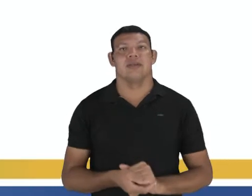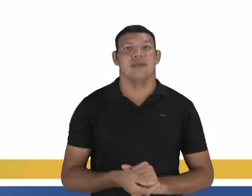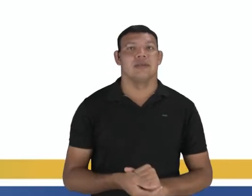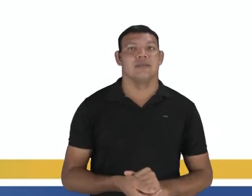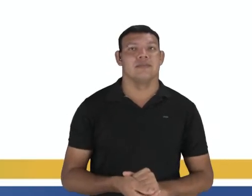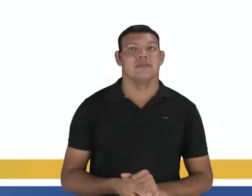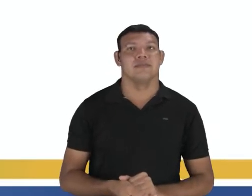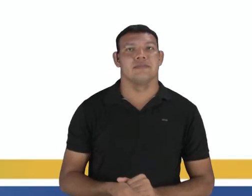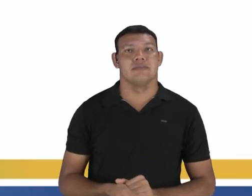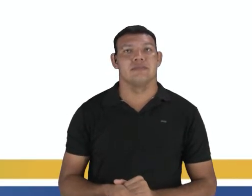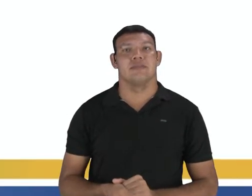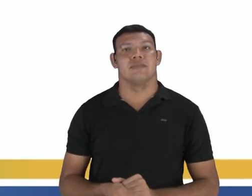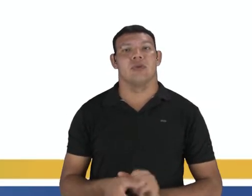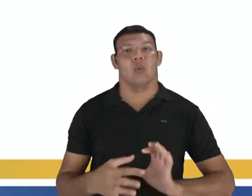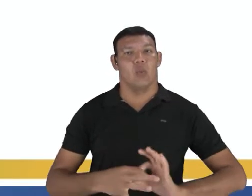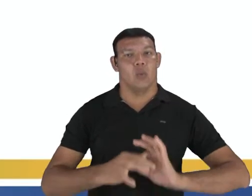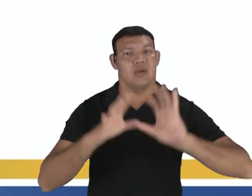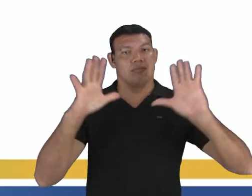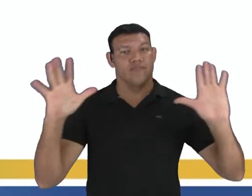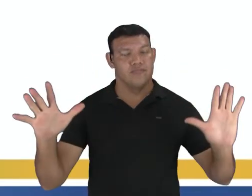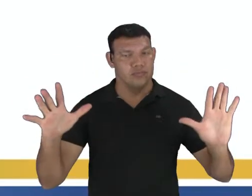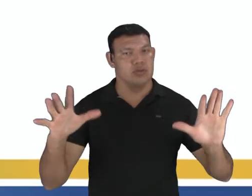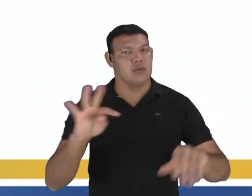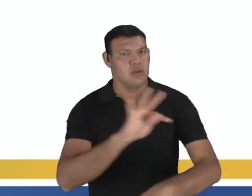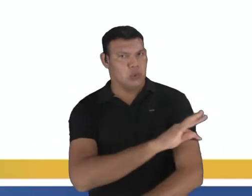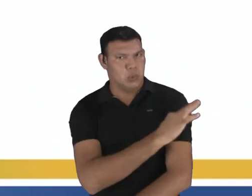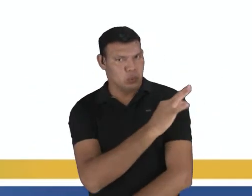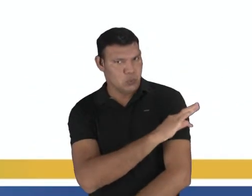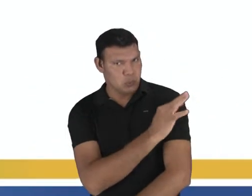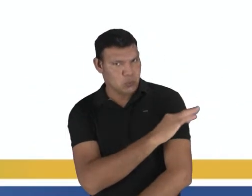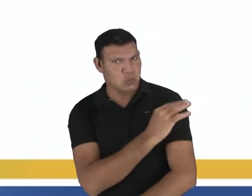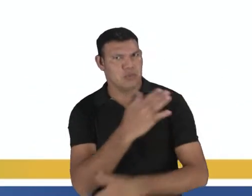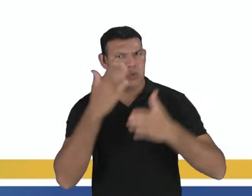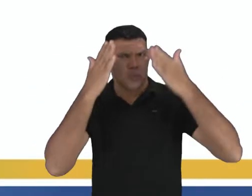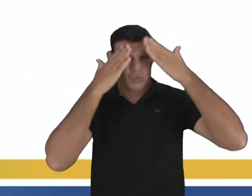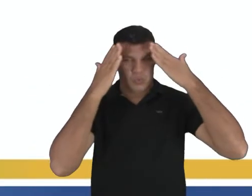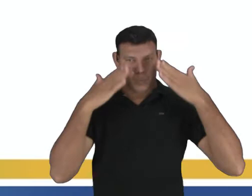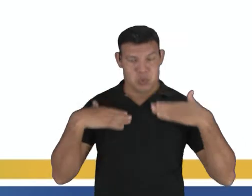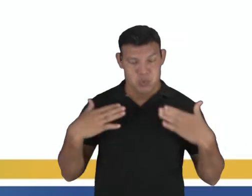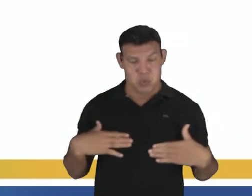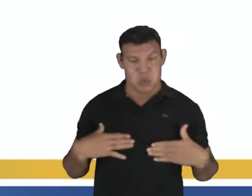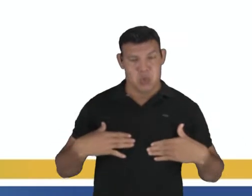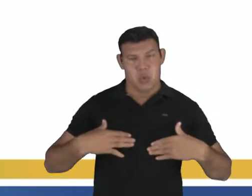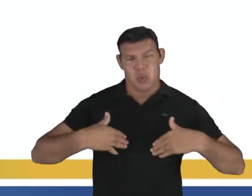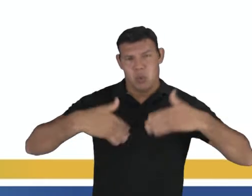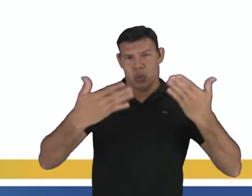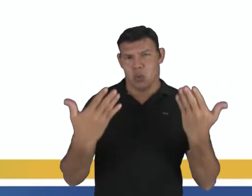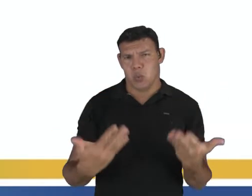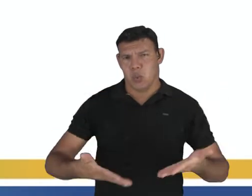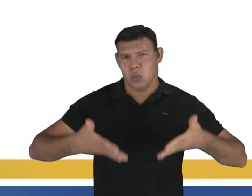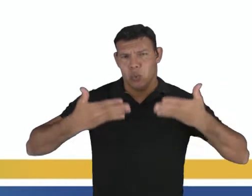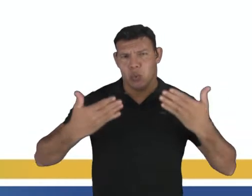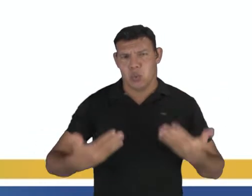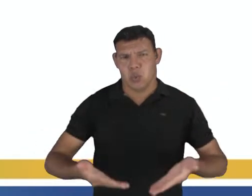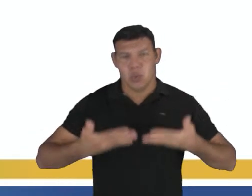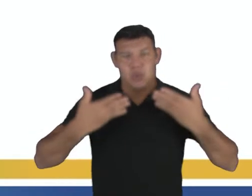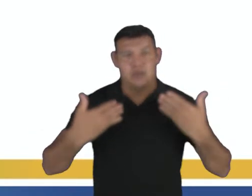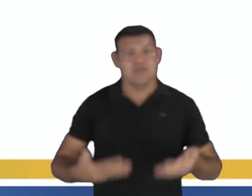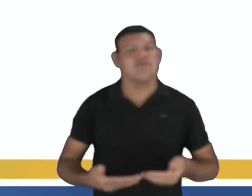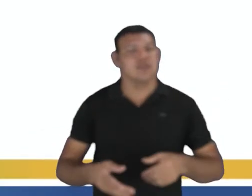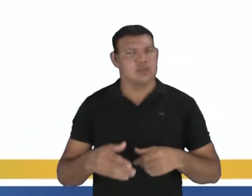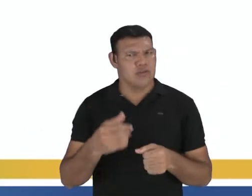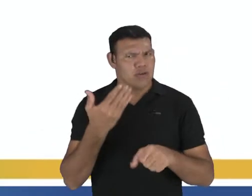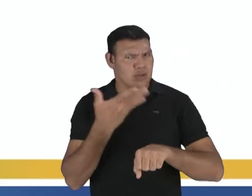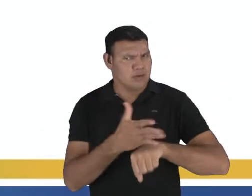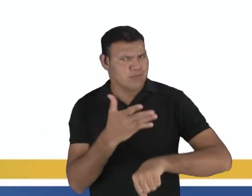isso nessa foto. Mas observem que mantém-se a técnica, né? O corpo ainda quase que flutua. Os bailarinos, eles